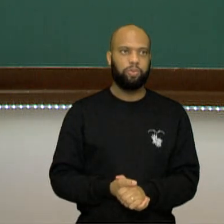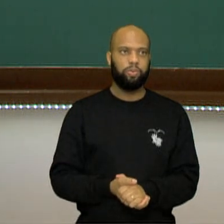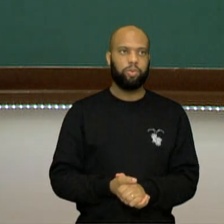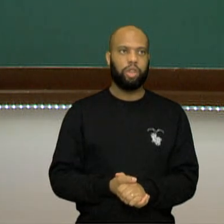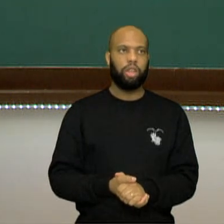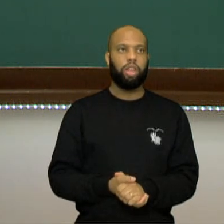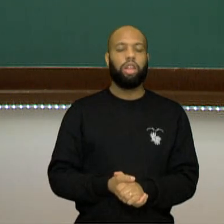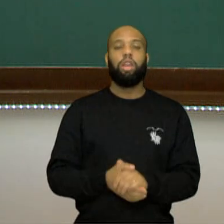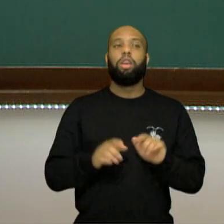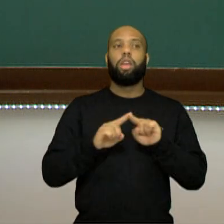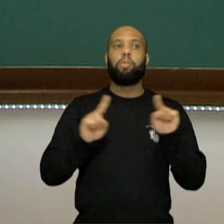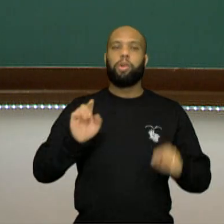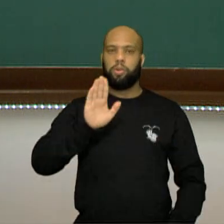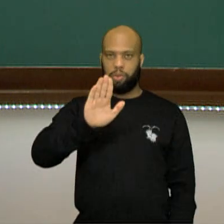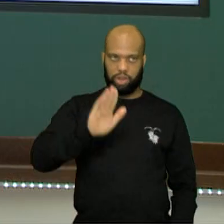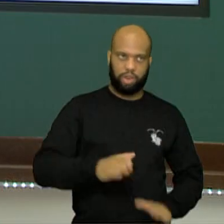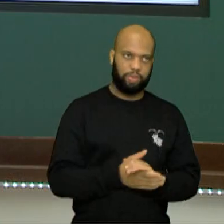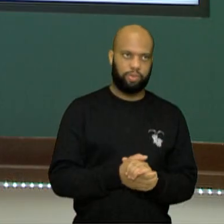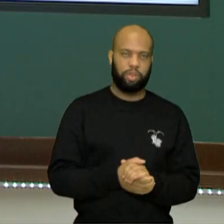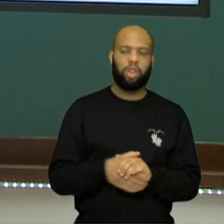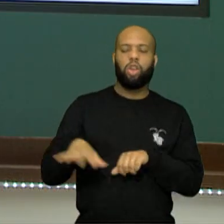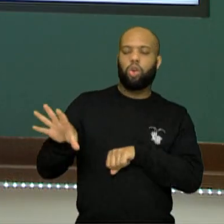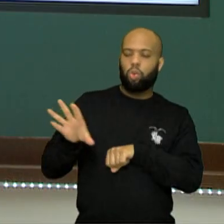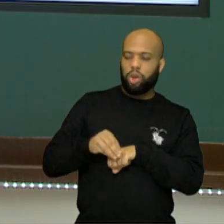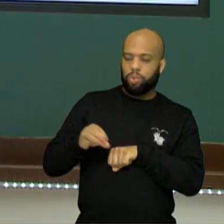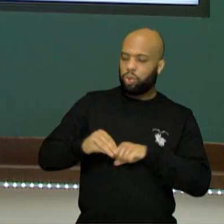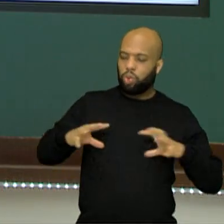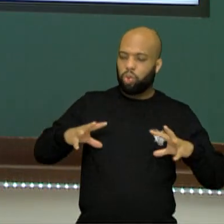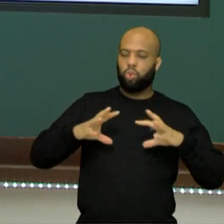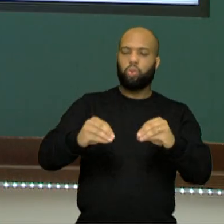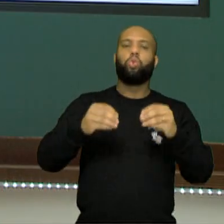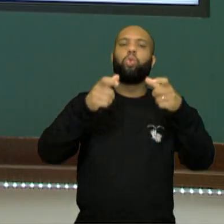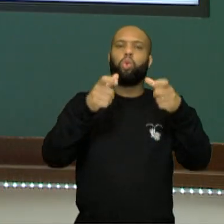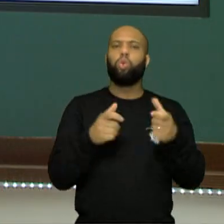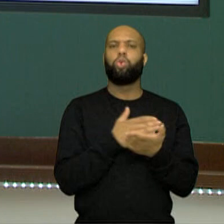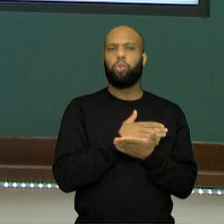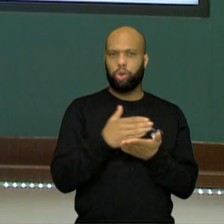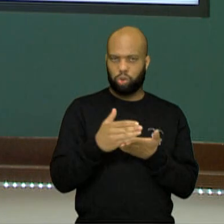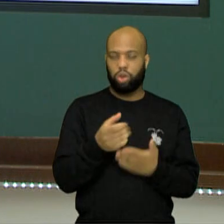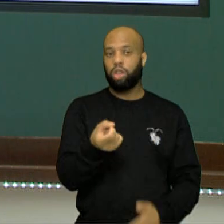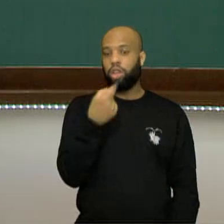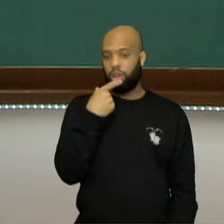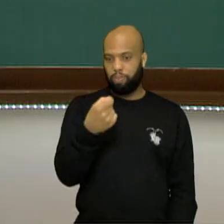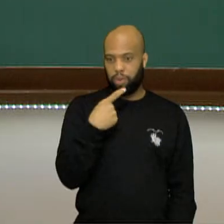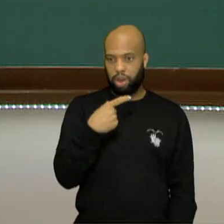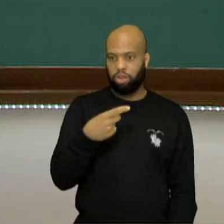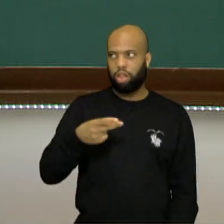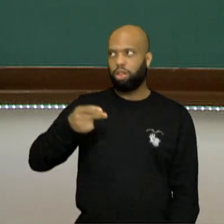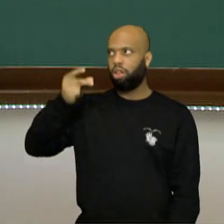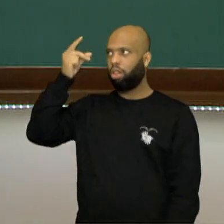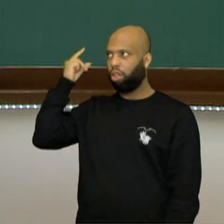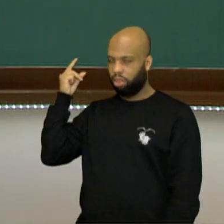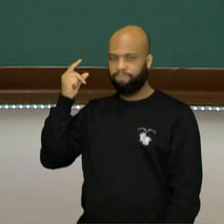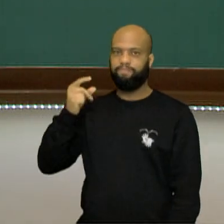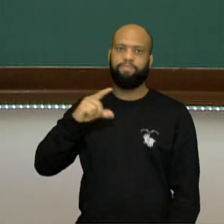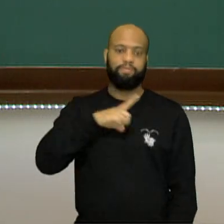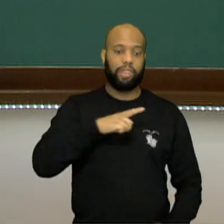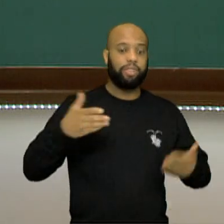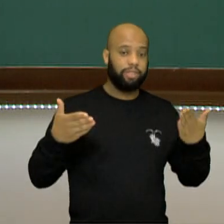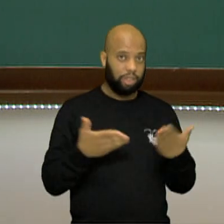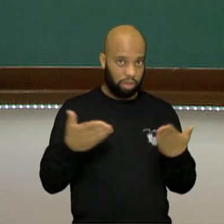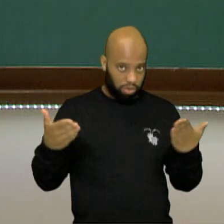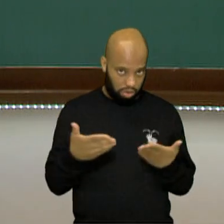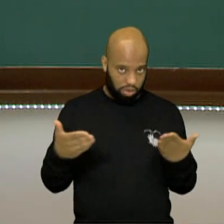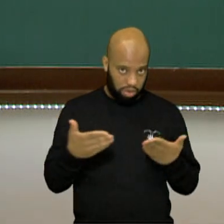Agora, da onde que veio todo esse conhecimento, como os remédios, né, mais antigos que a gente tem,